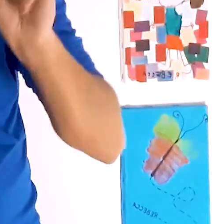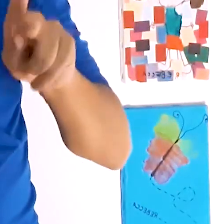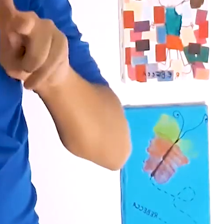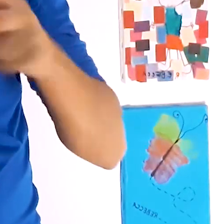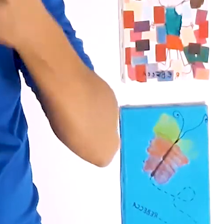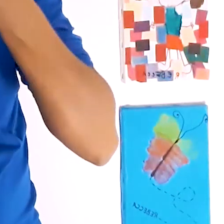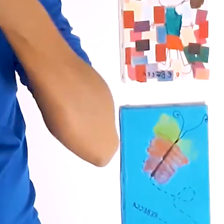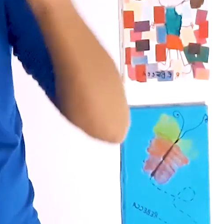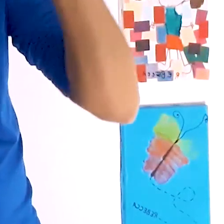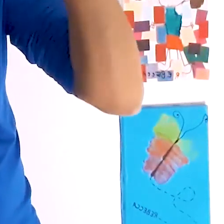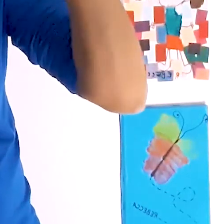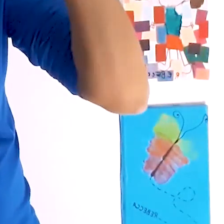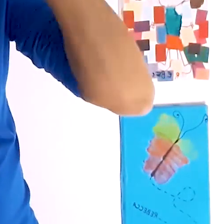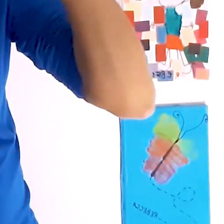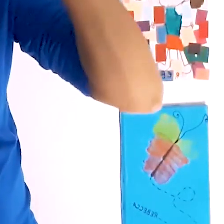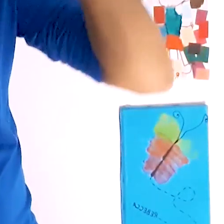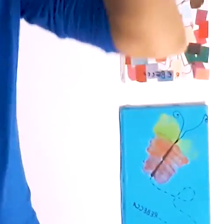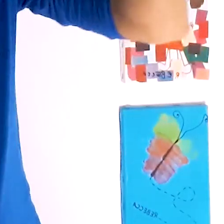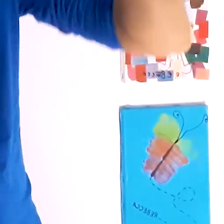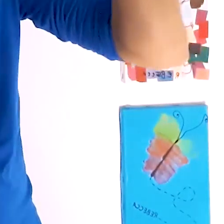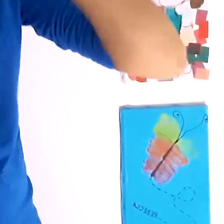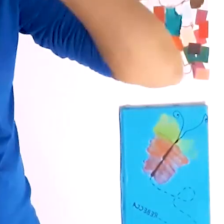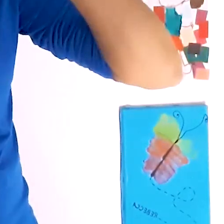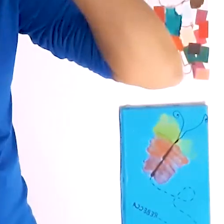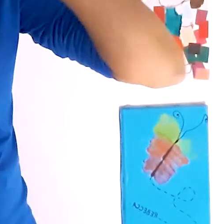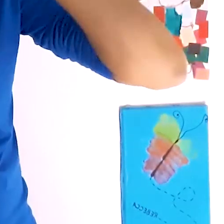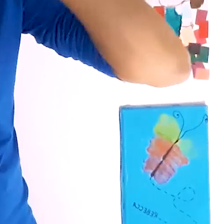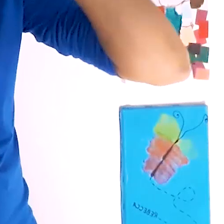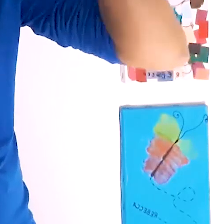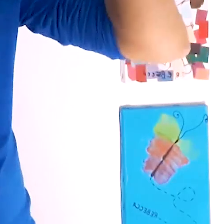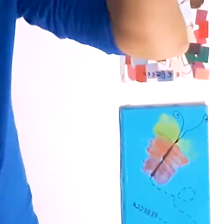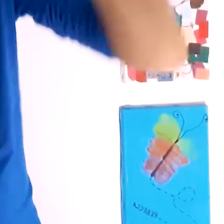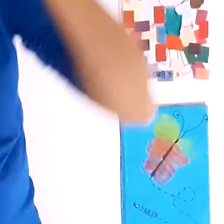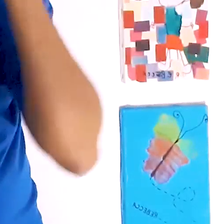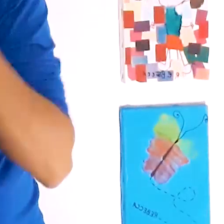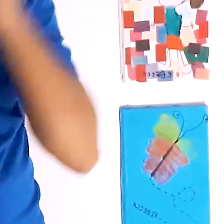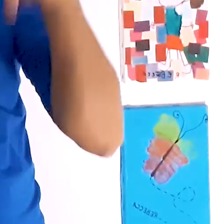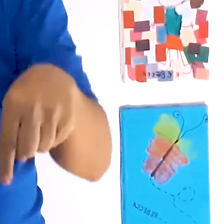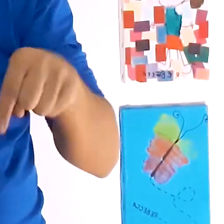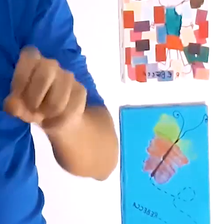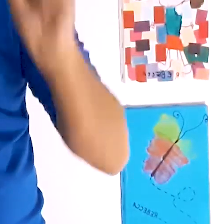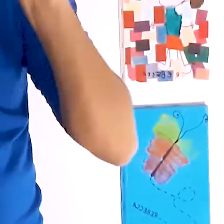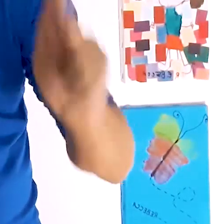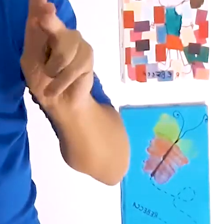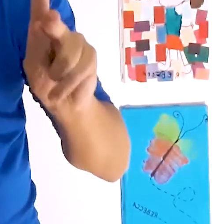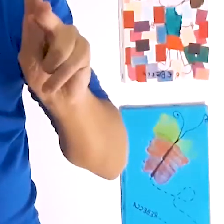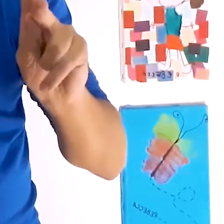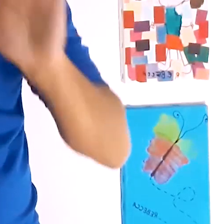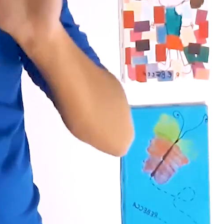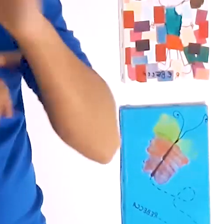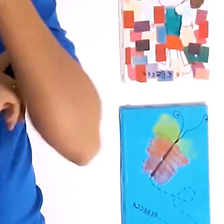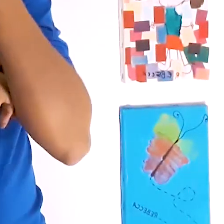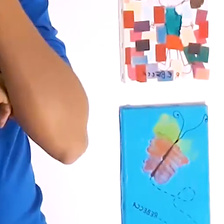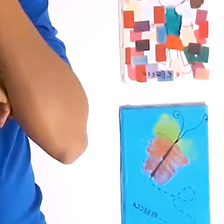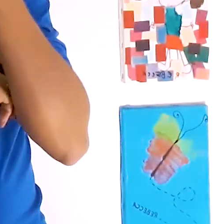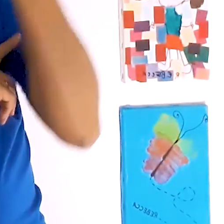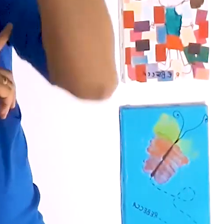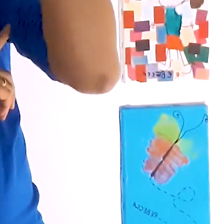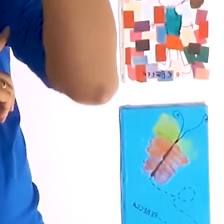ok? Então olha só. Na próxima segunda a gente se encontra aqui, ok?